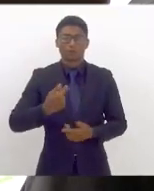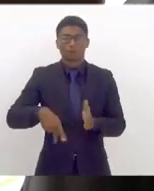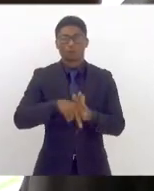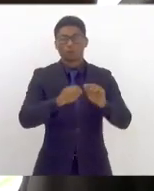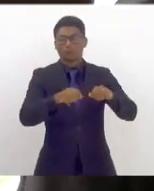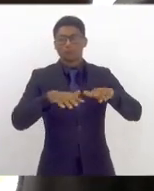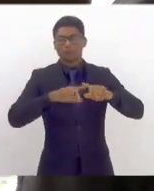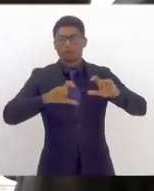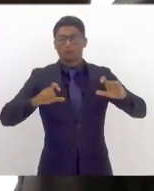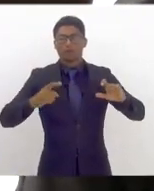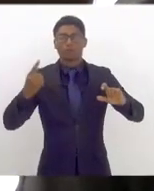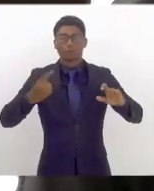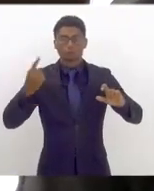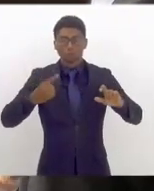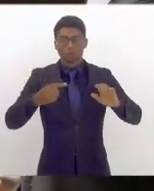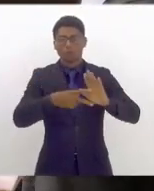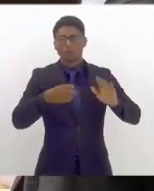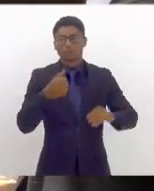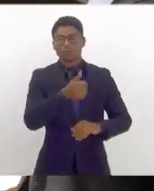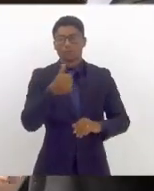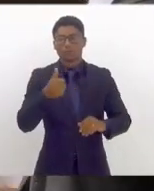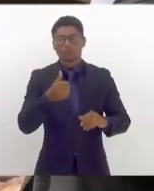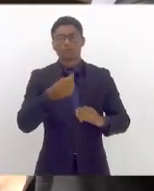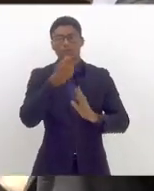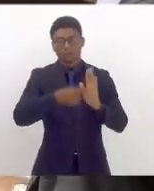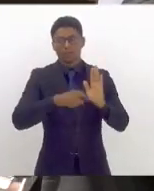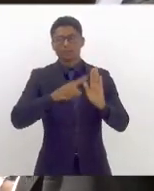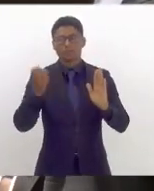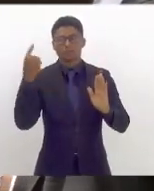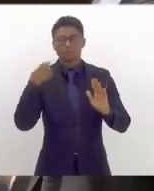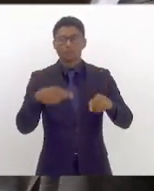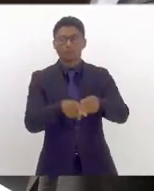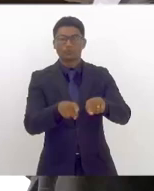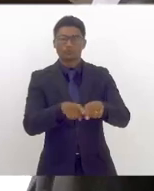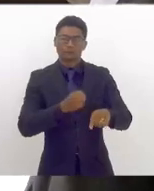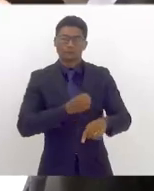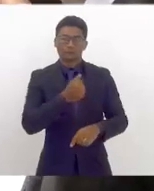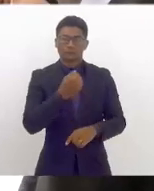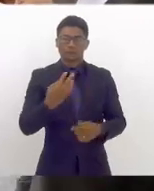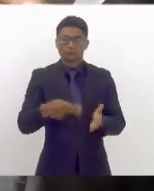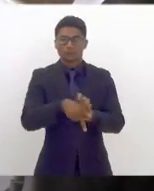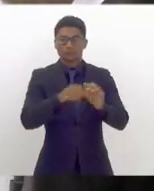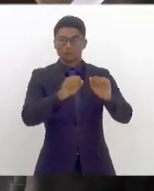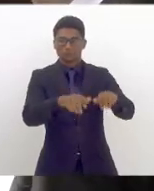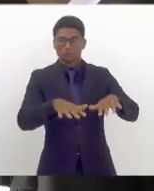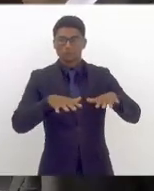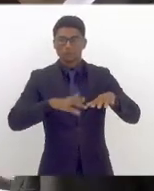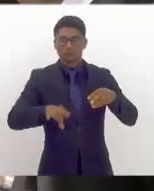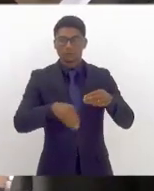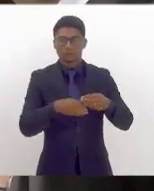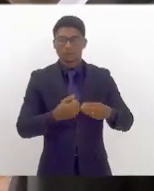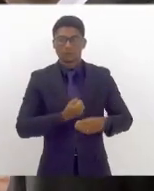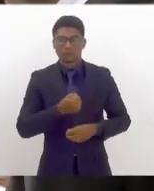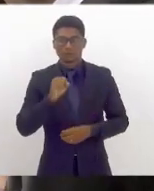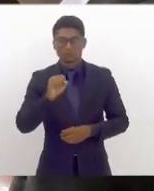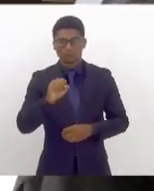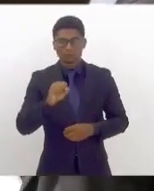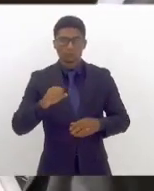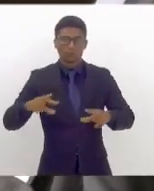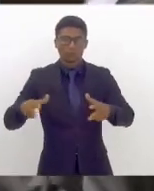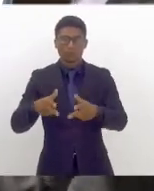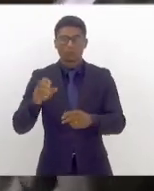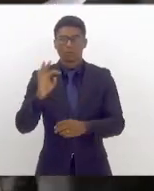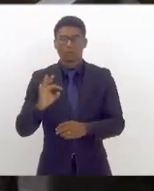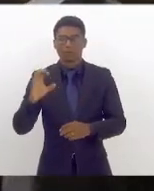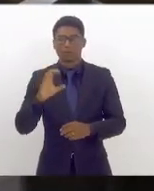parágrafo único do artigo 11 da redação original número 14 de plenário pela aprovação que Sublime naglutinativa da emenda nº 8 da comissão